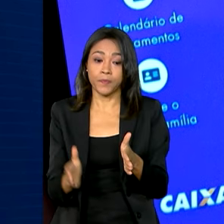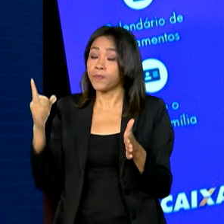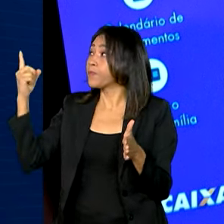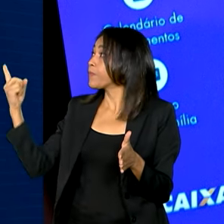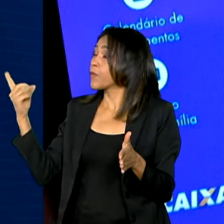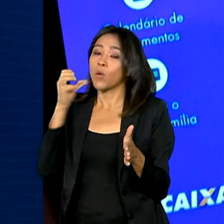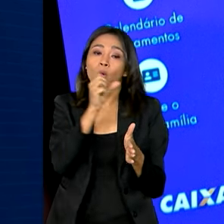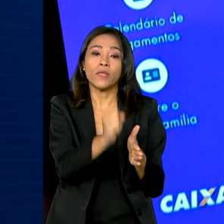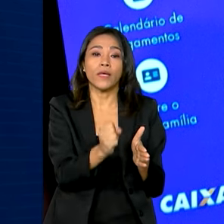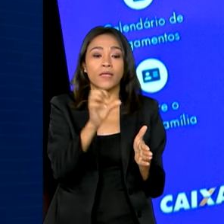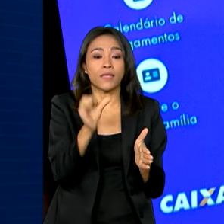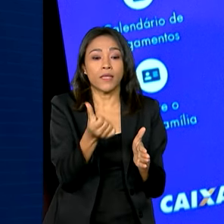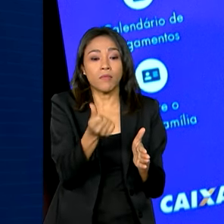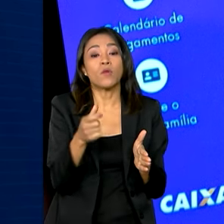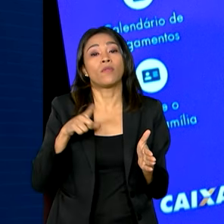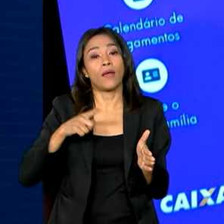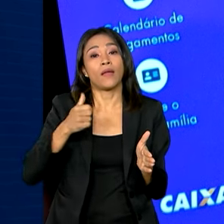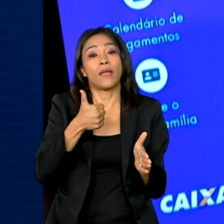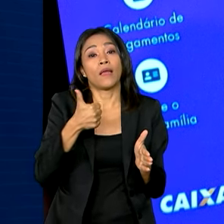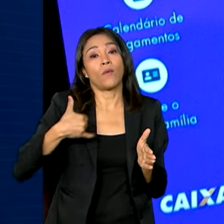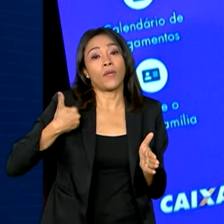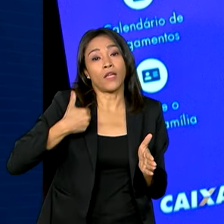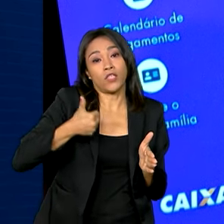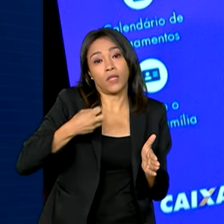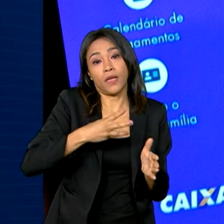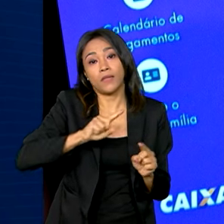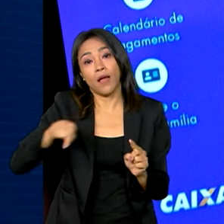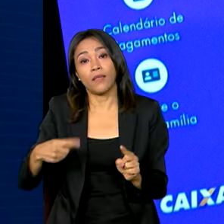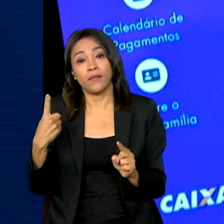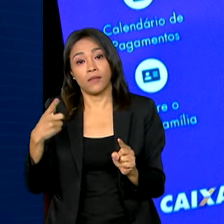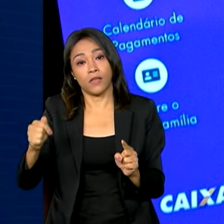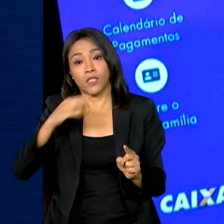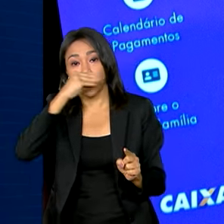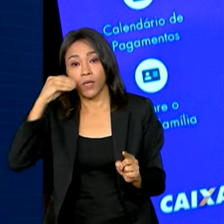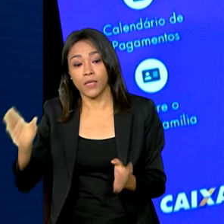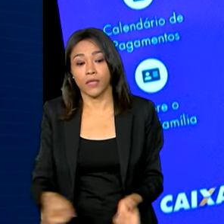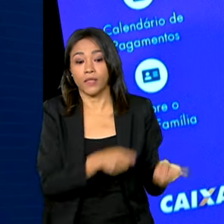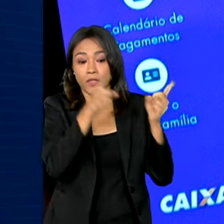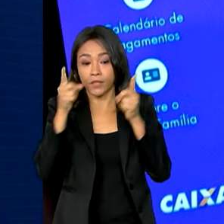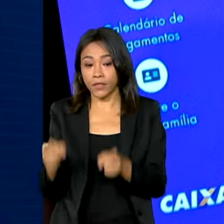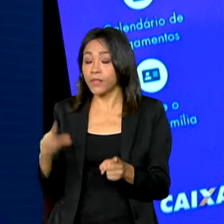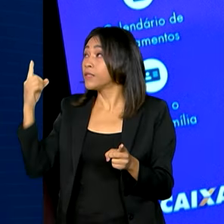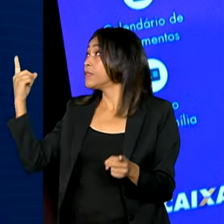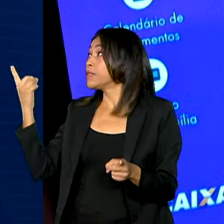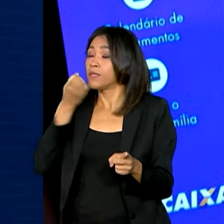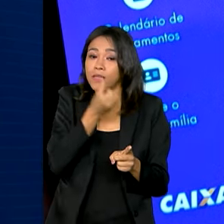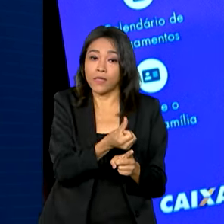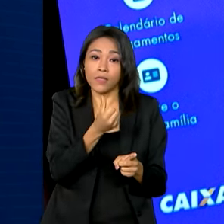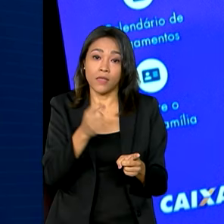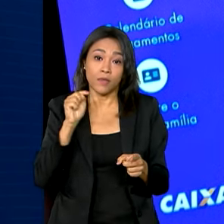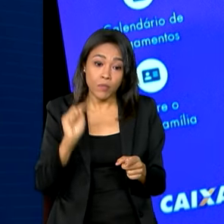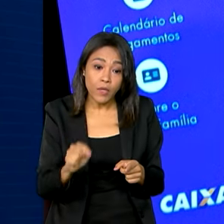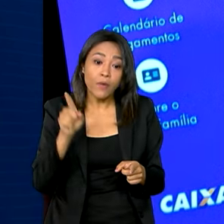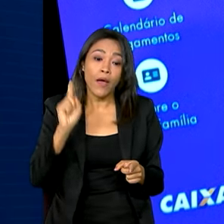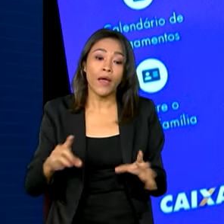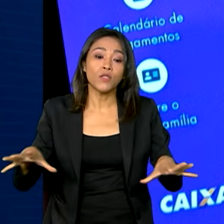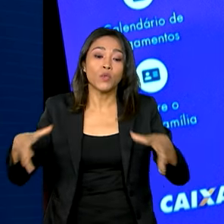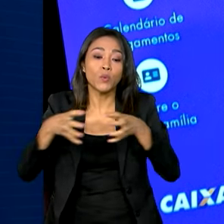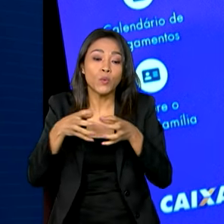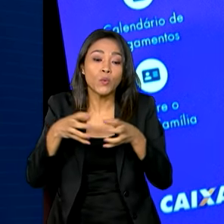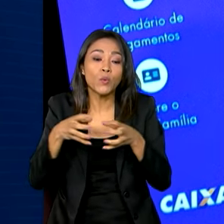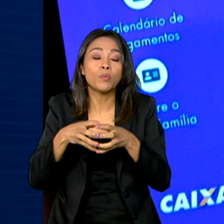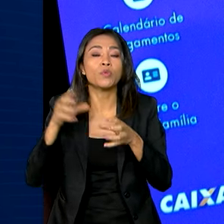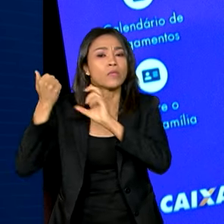têm adolescentes entre 13 e 17 anos. E 66 mil são de grupos